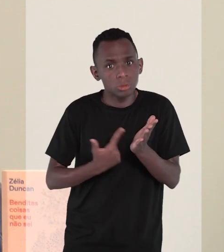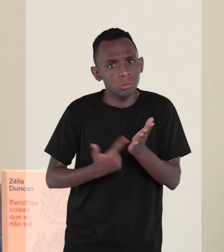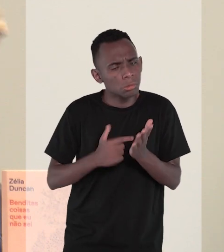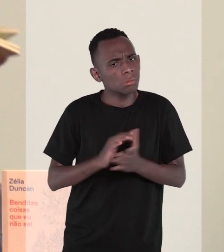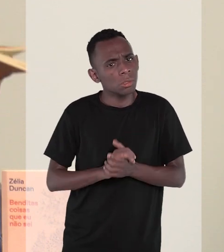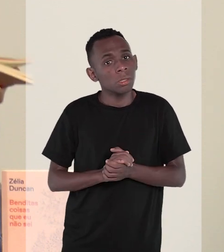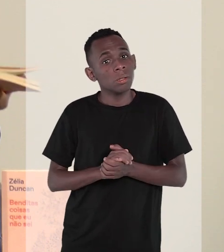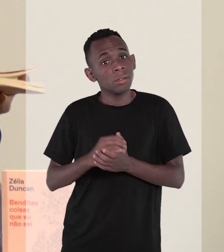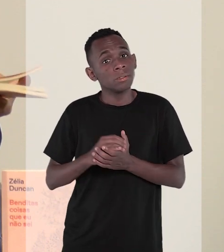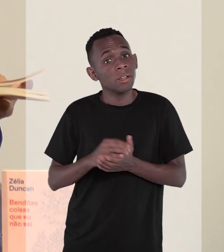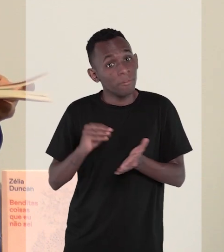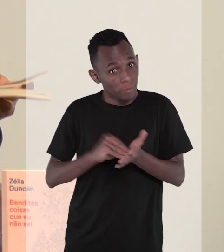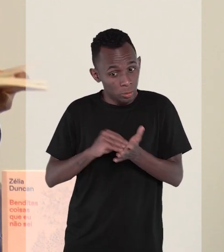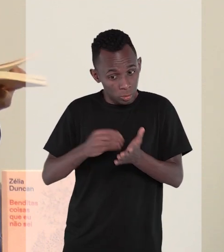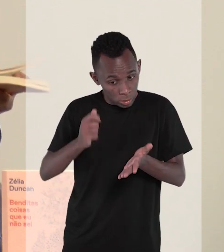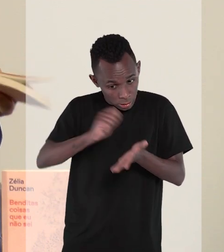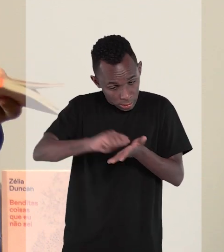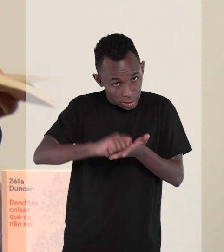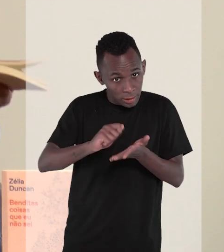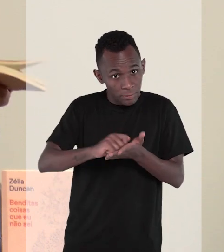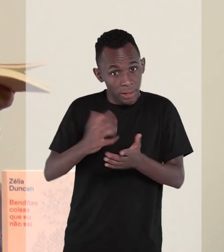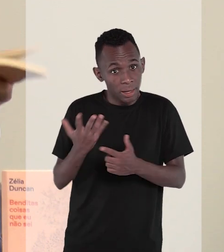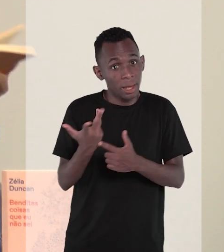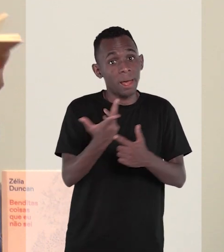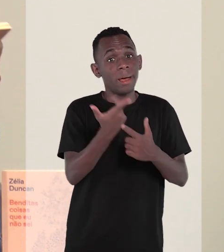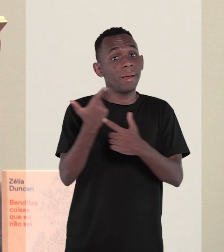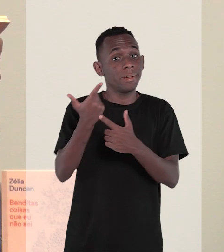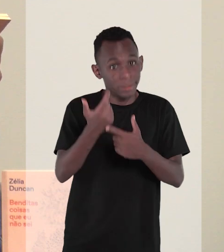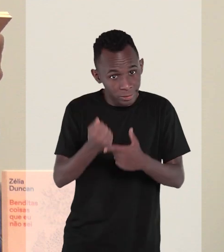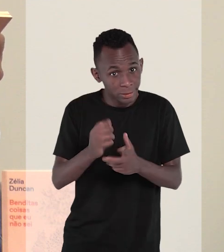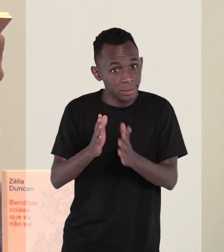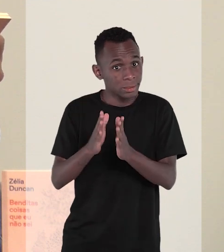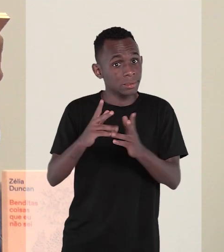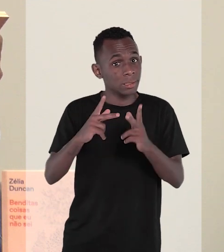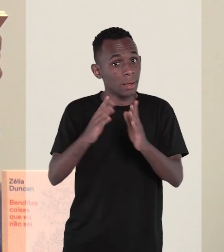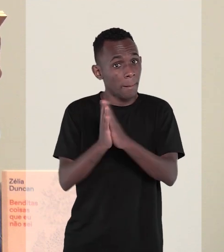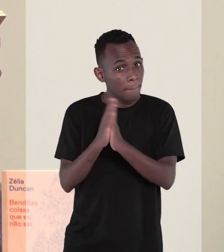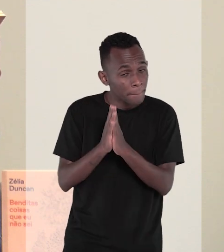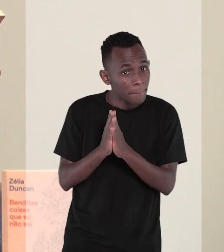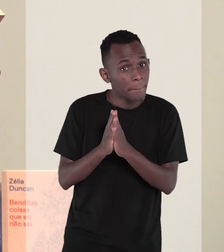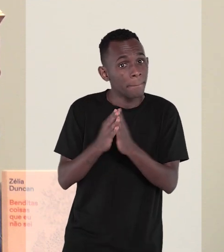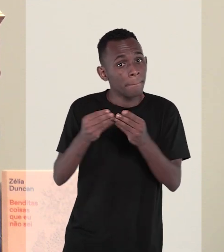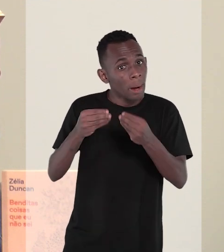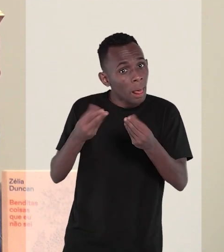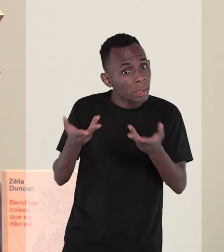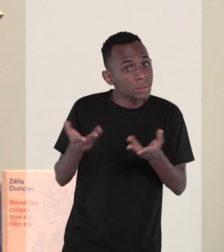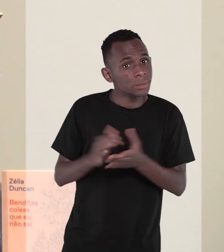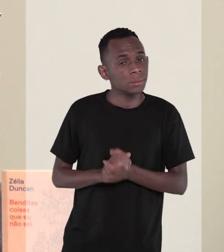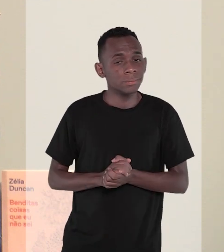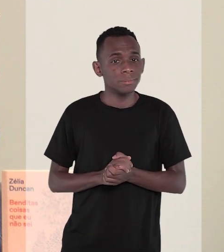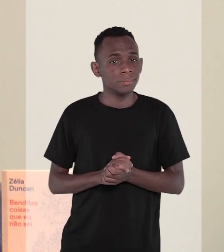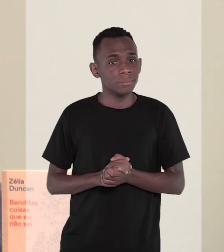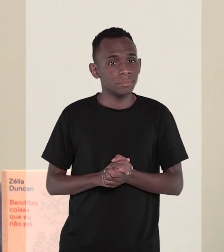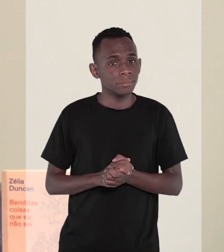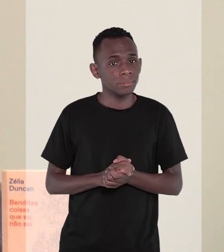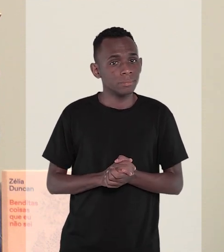uma... Tá vendo? Faltou artista plástico. Desenha também. Faltou nada, minha amiga. Faltou.